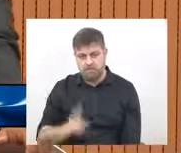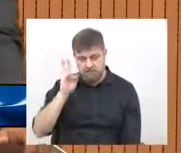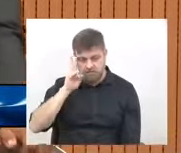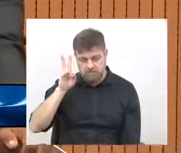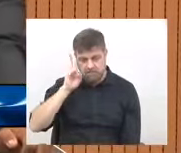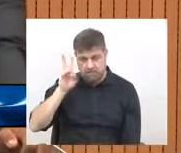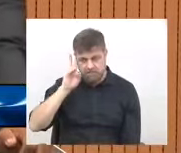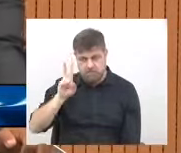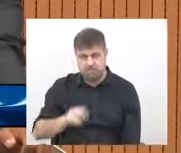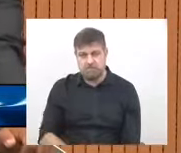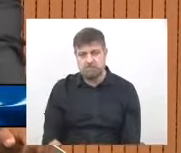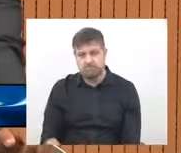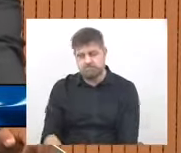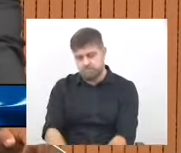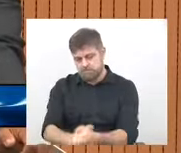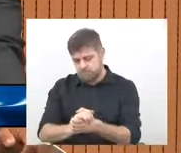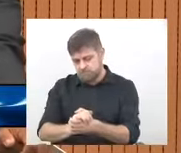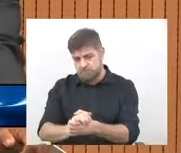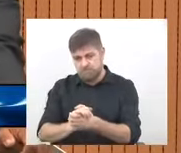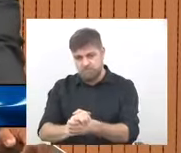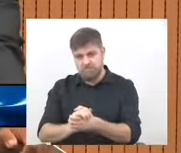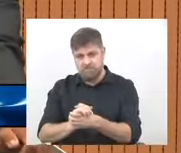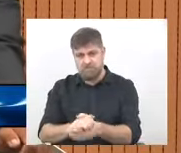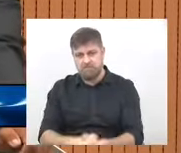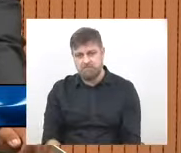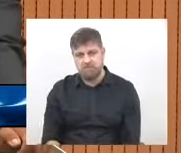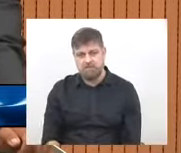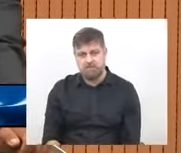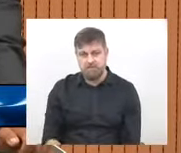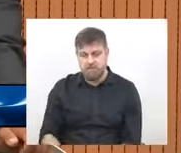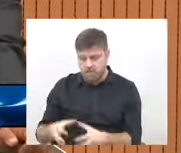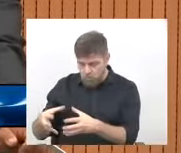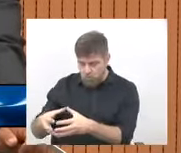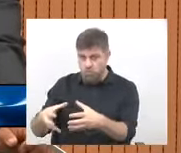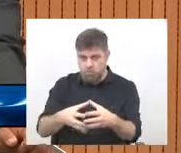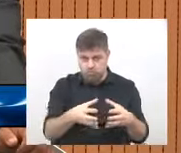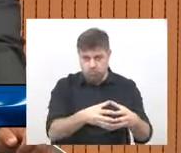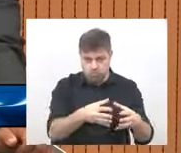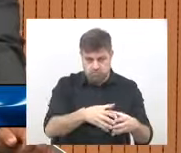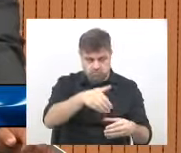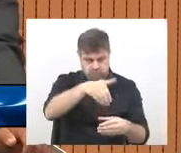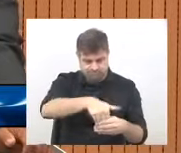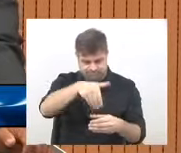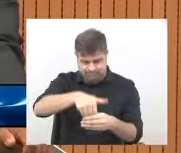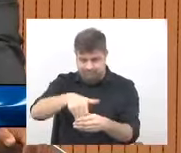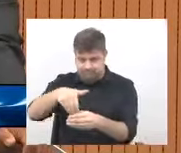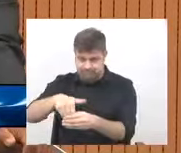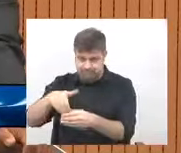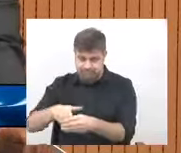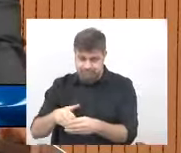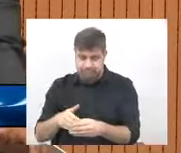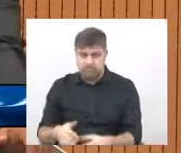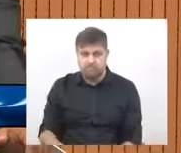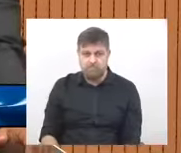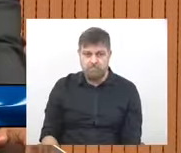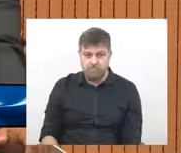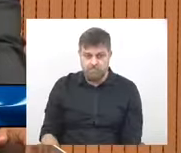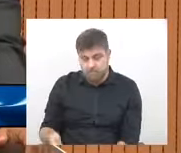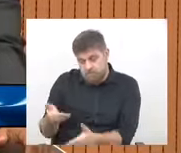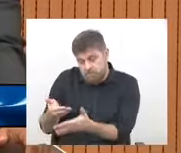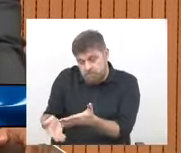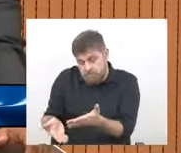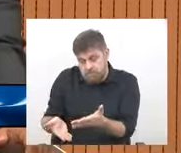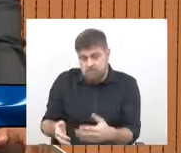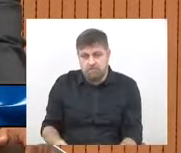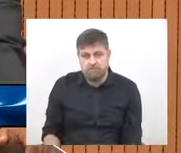lembrança. Parabenizar também a todas as demais chapas que concorreram e que disputaram